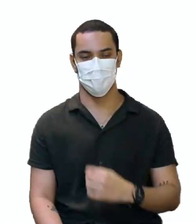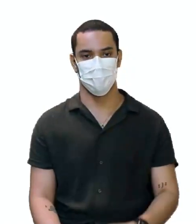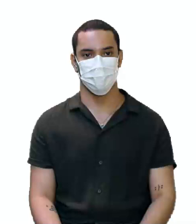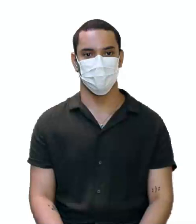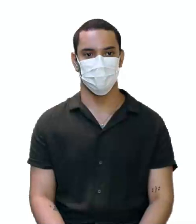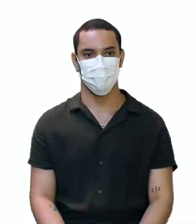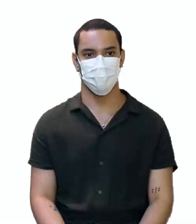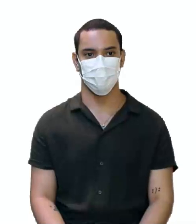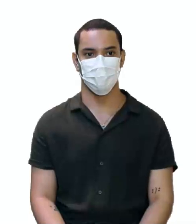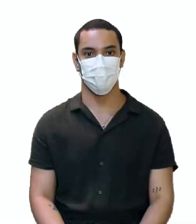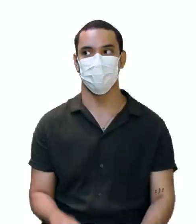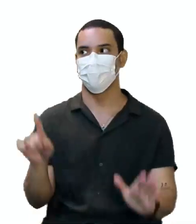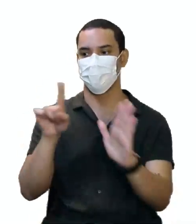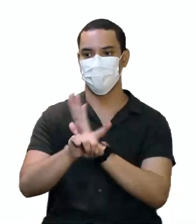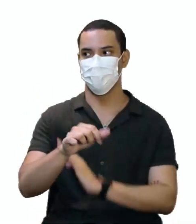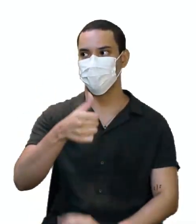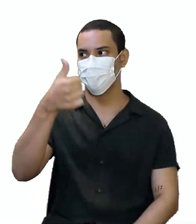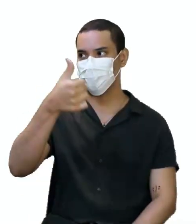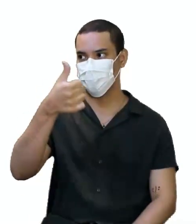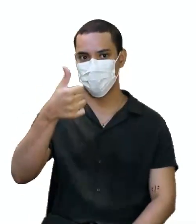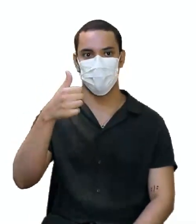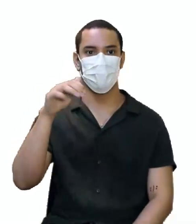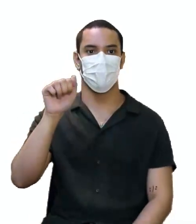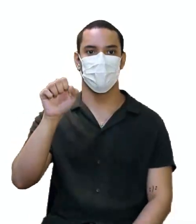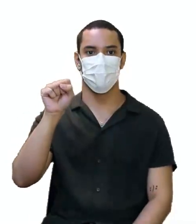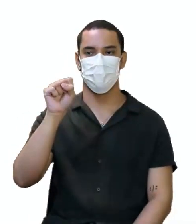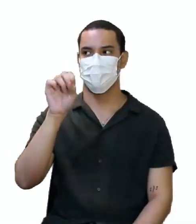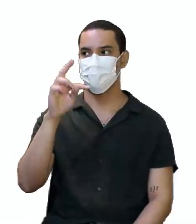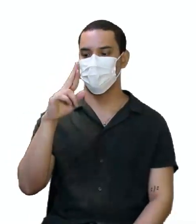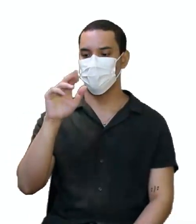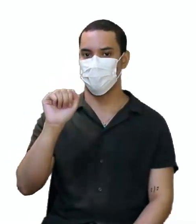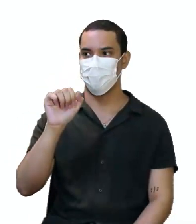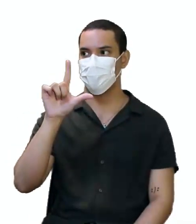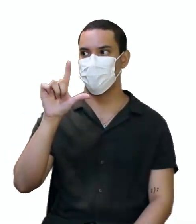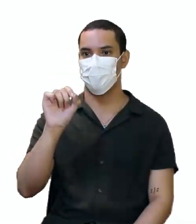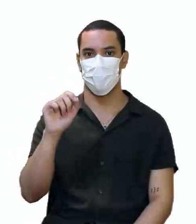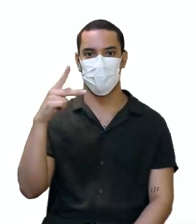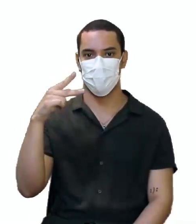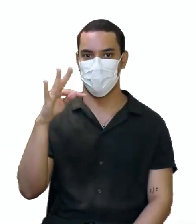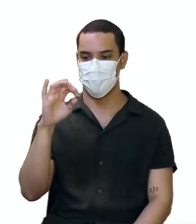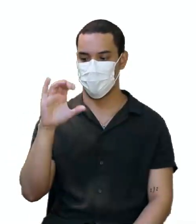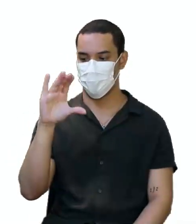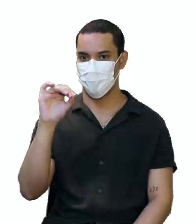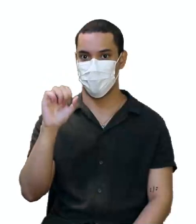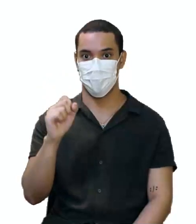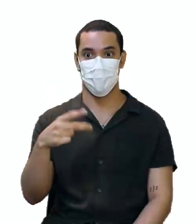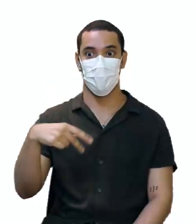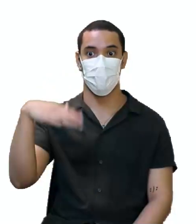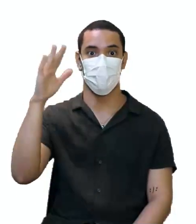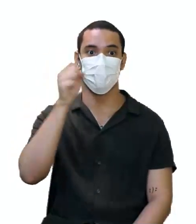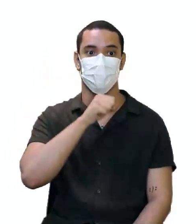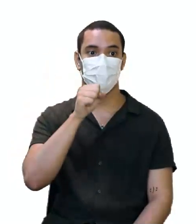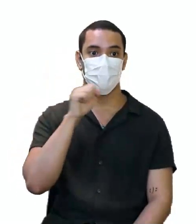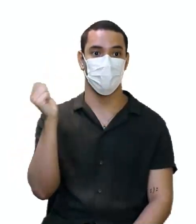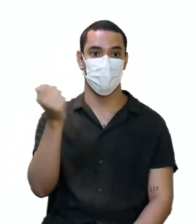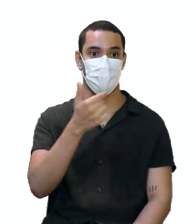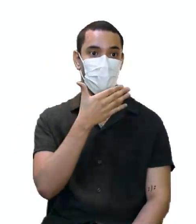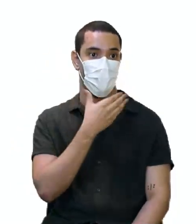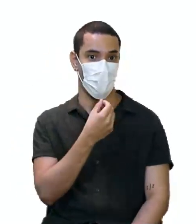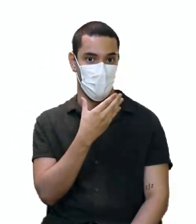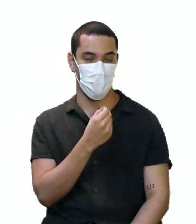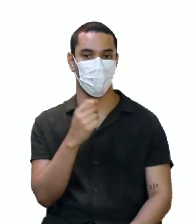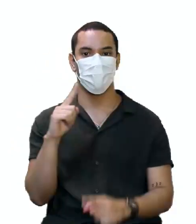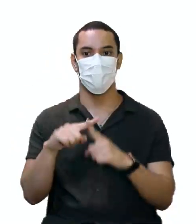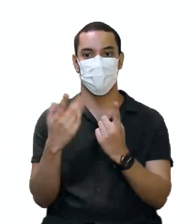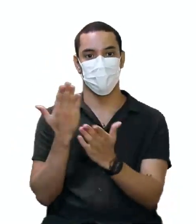aqui. Questão 1. Australopithecus é considerado um dos mais antigos ancestrais do homem, apesar de estudos